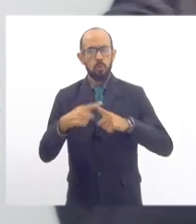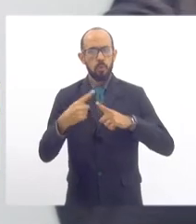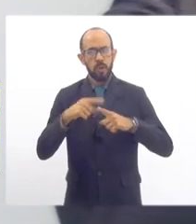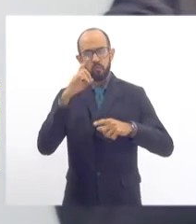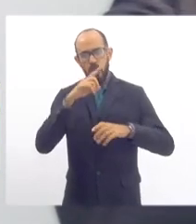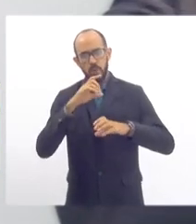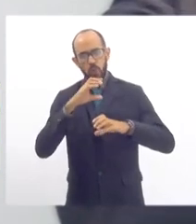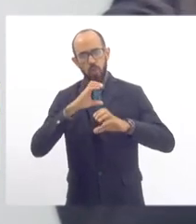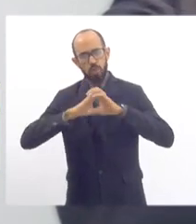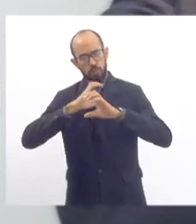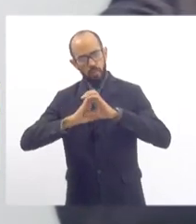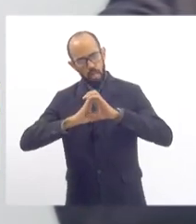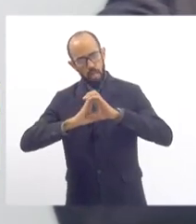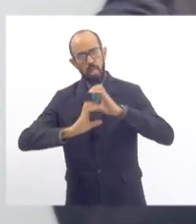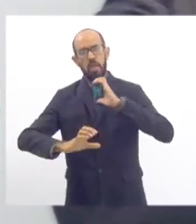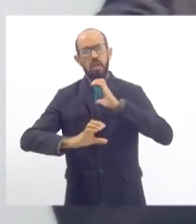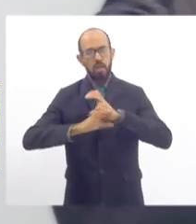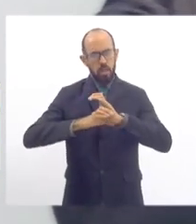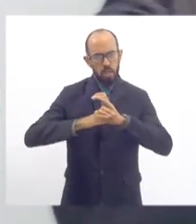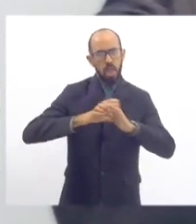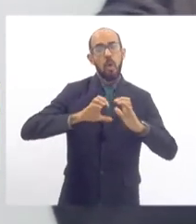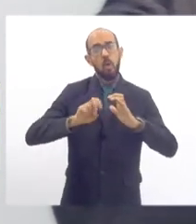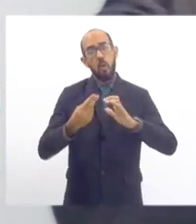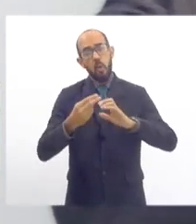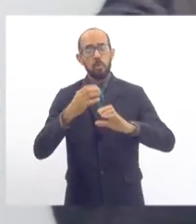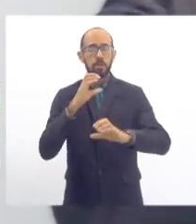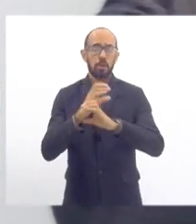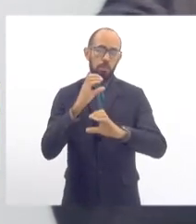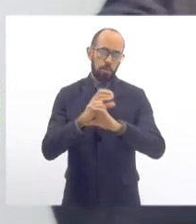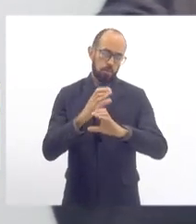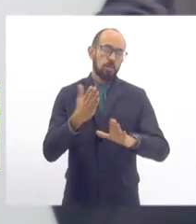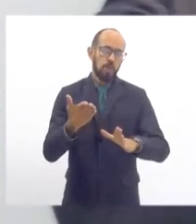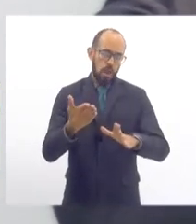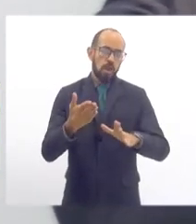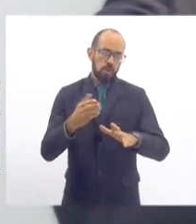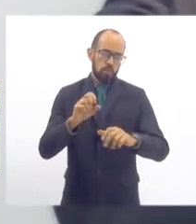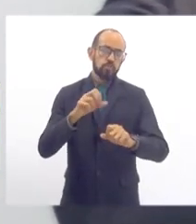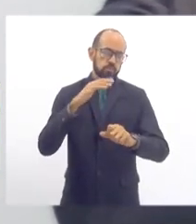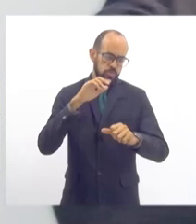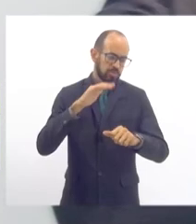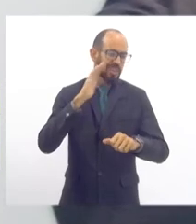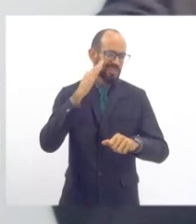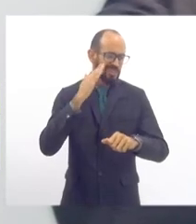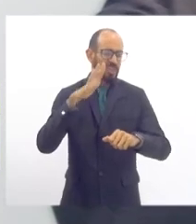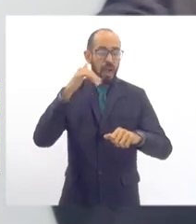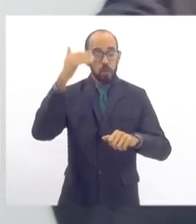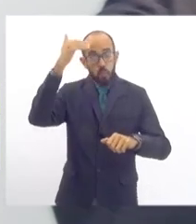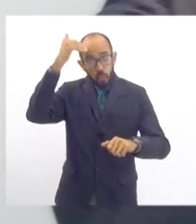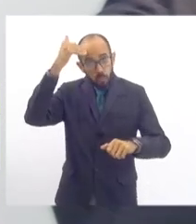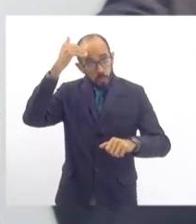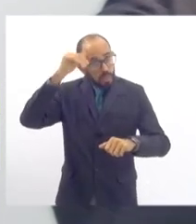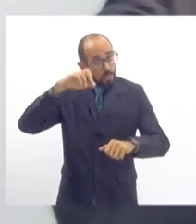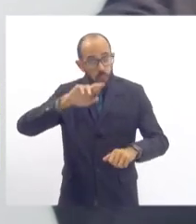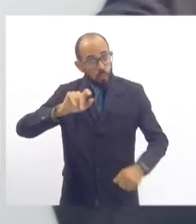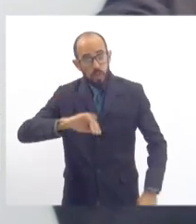foi mal feito e chegou num ponto tal que esgarçou. Eu não estou fazendo essa avaliação se o governo foi culpado ou não culpado.